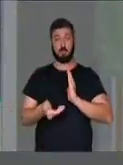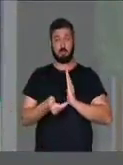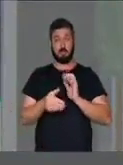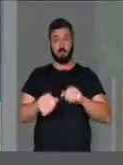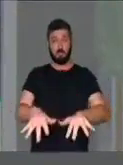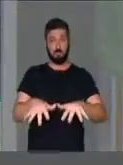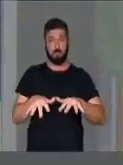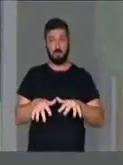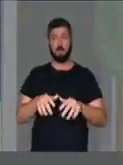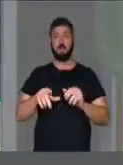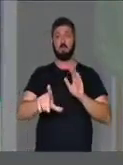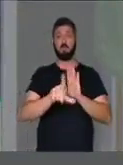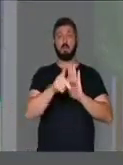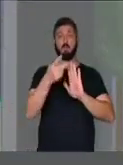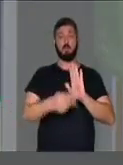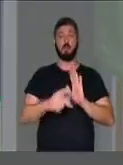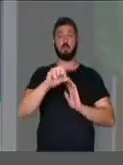projeto de lei